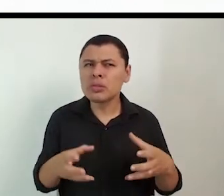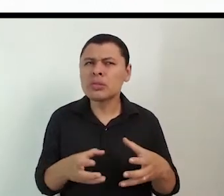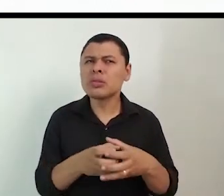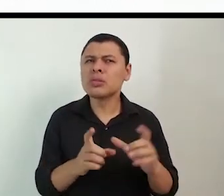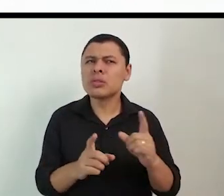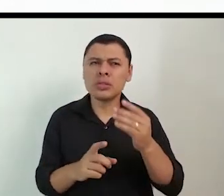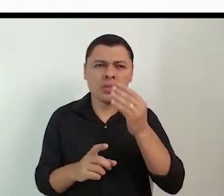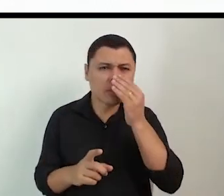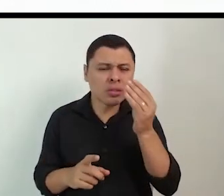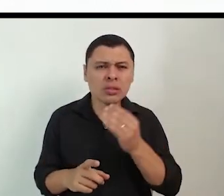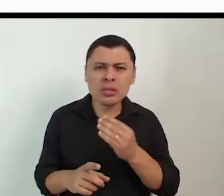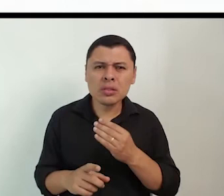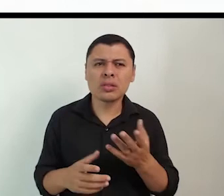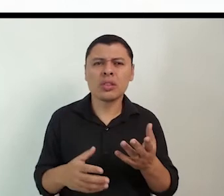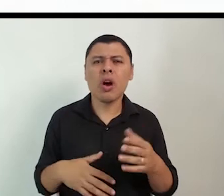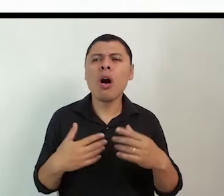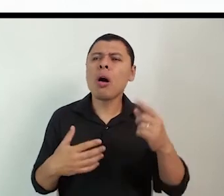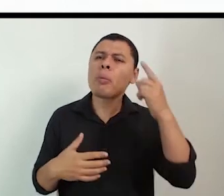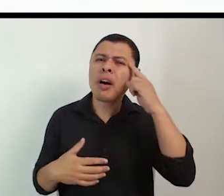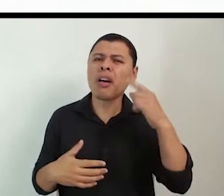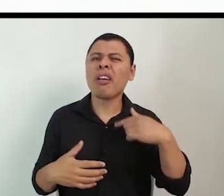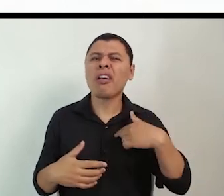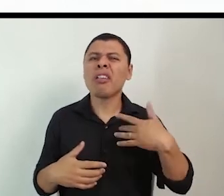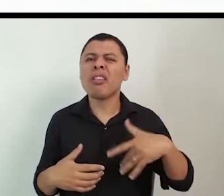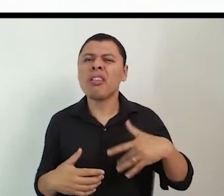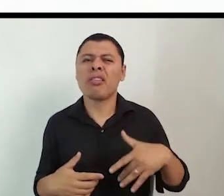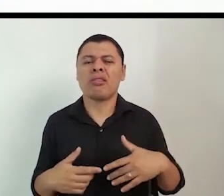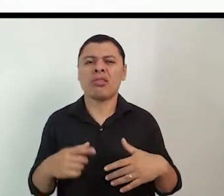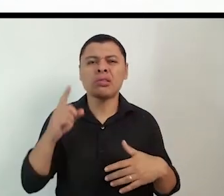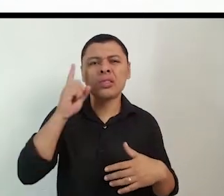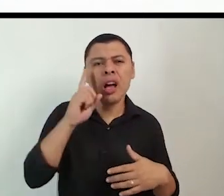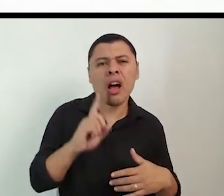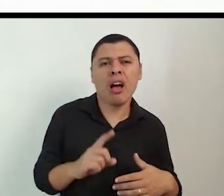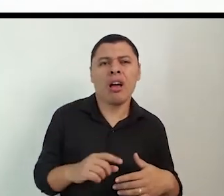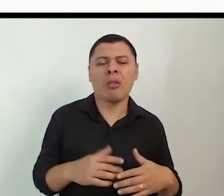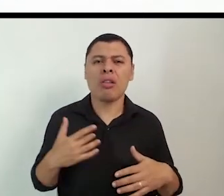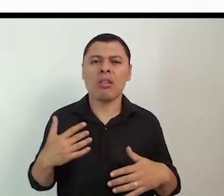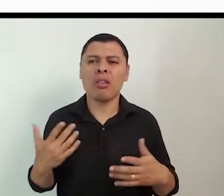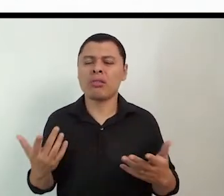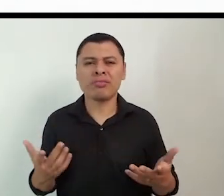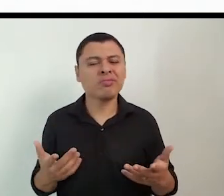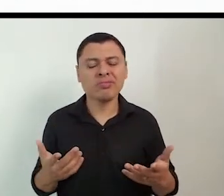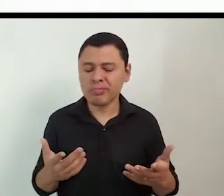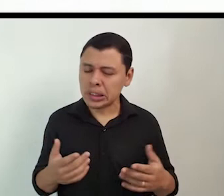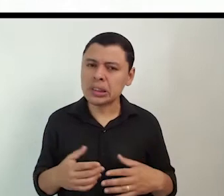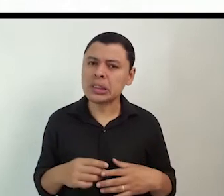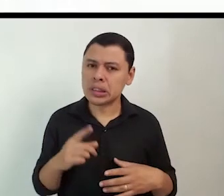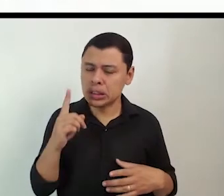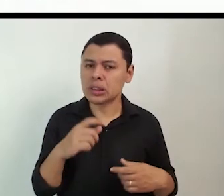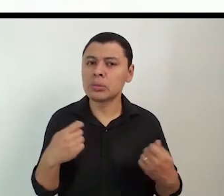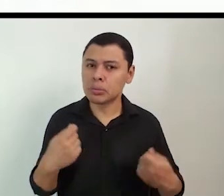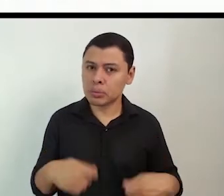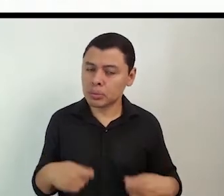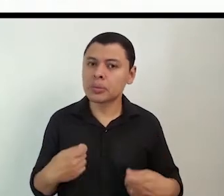passa por situações de capacitismo. Então, essas iniciativas são muito importantes. E